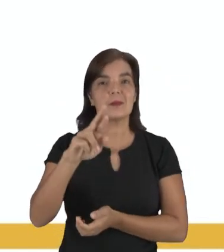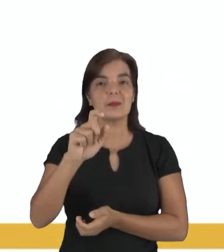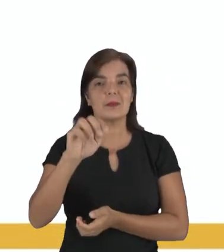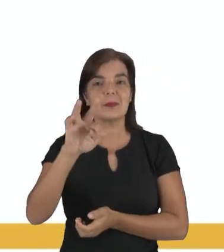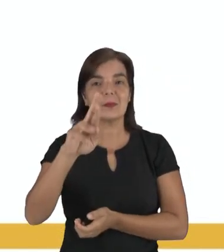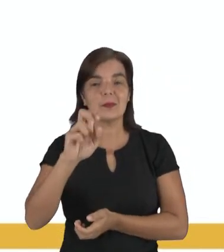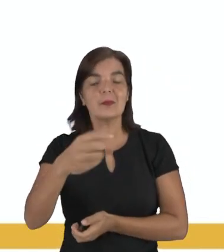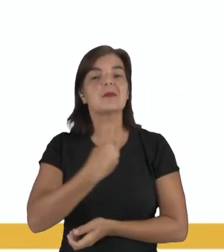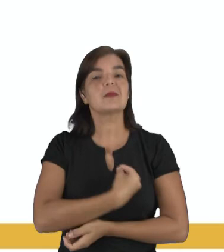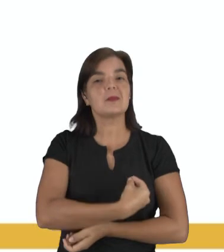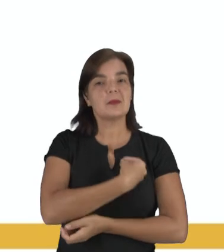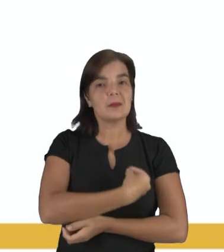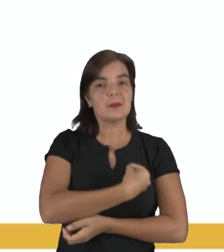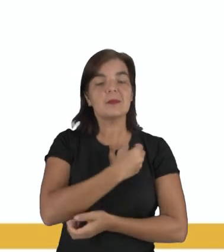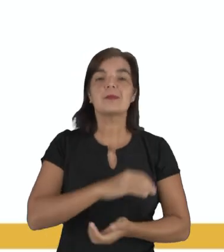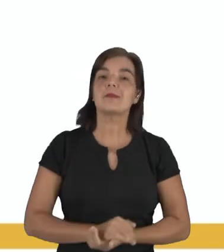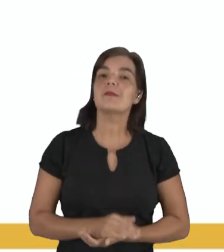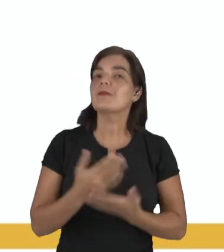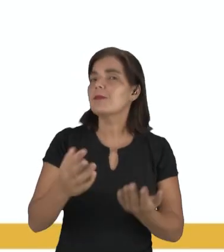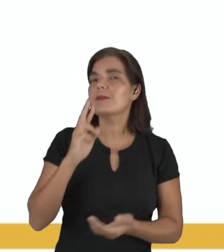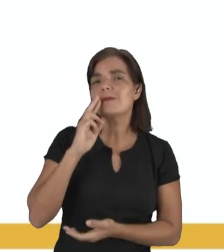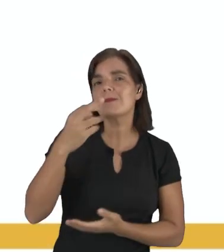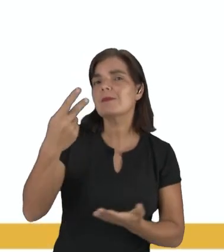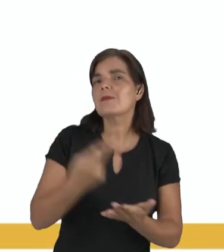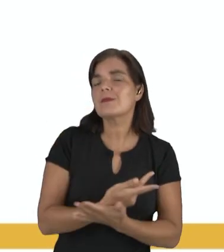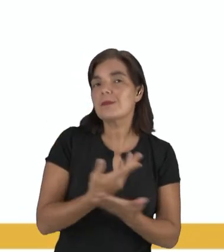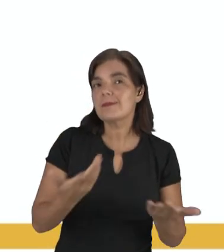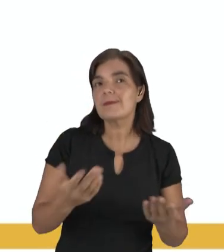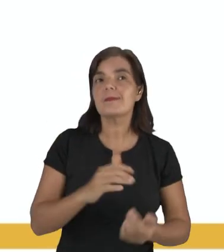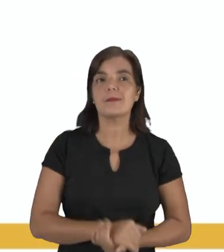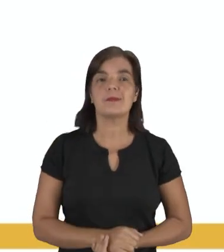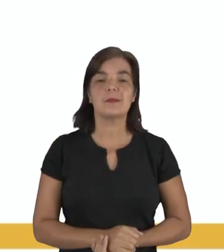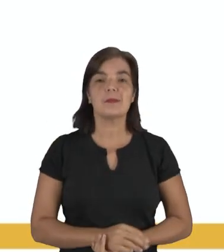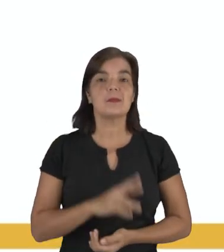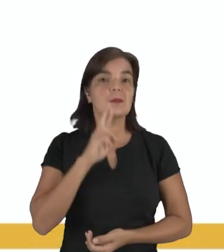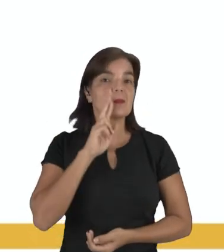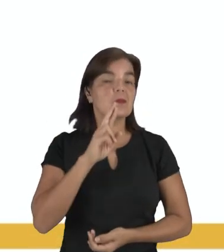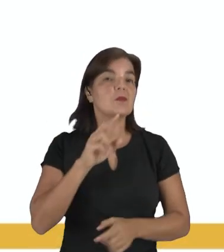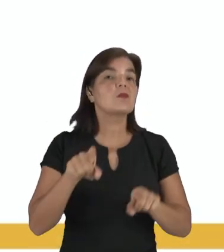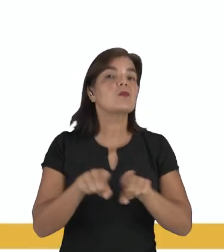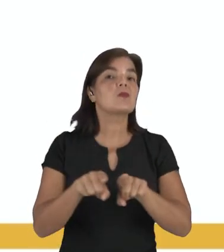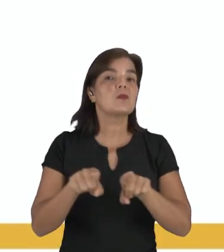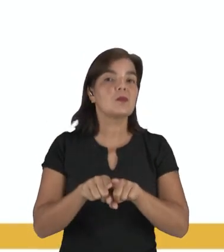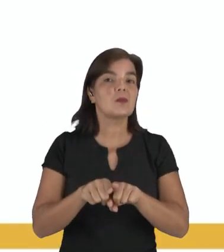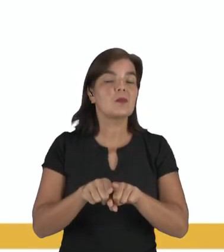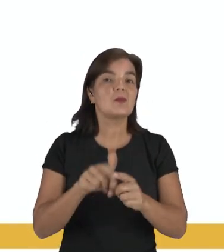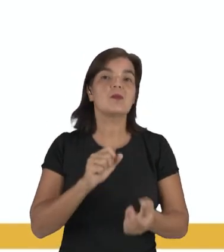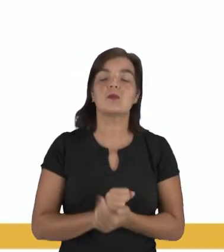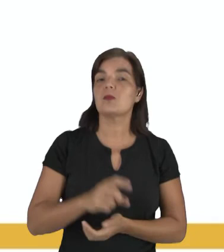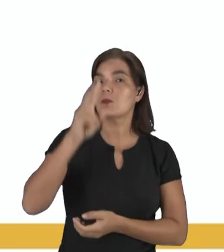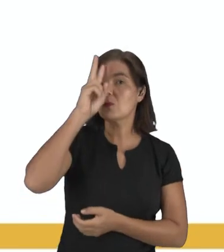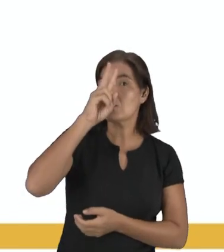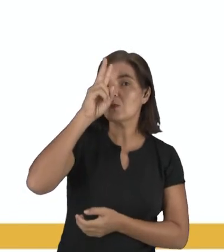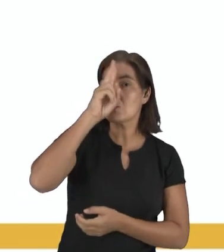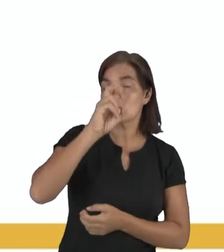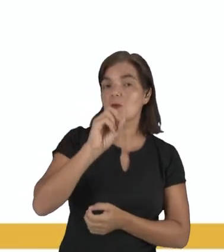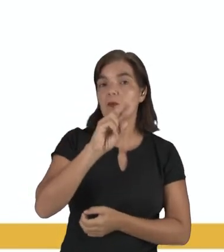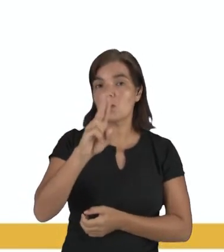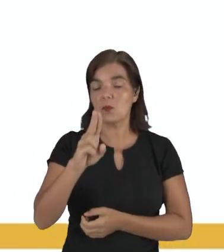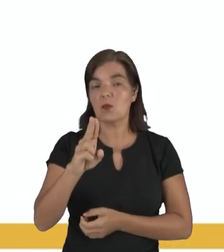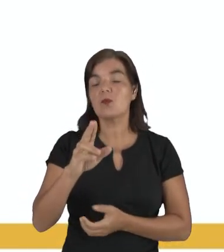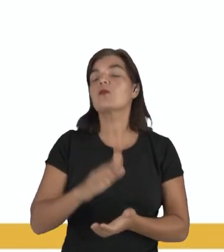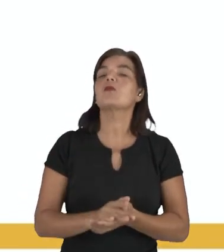que nela existem. Então, qual a opção que está errada? Nesse caso, a opção tem a ver com uma questão histórica, ou com uma